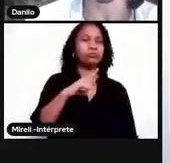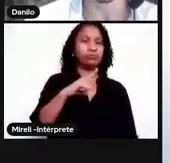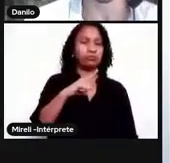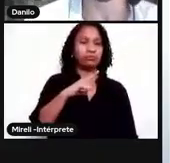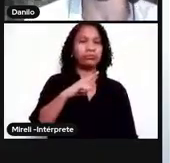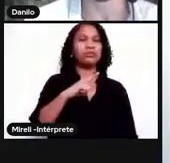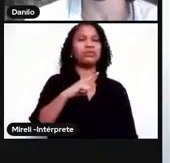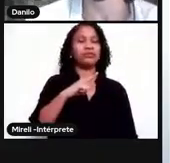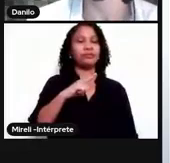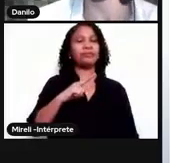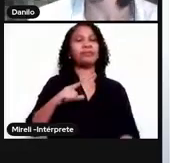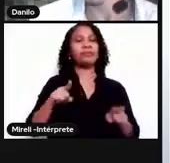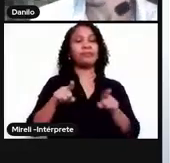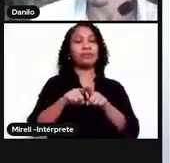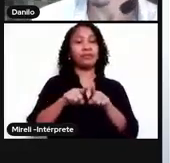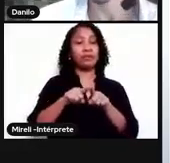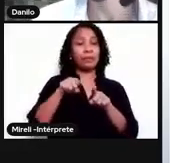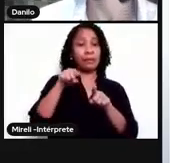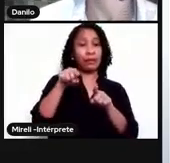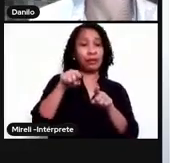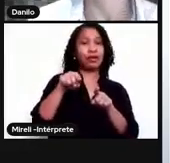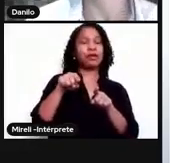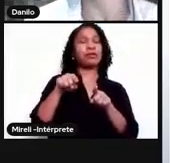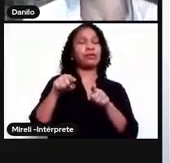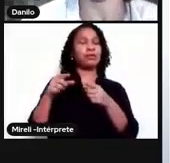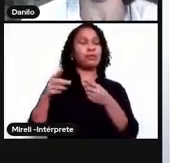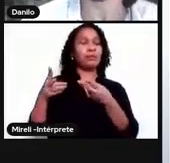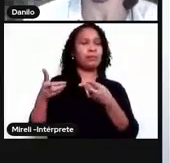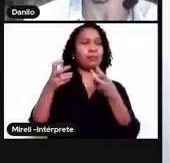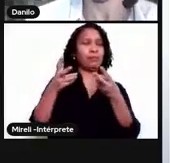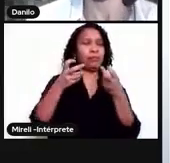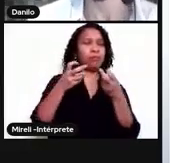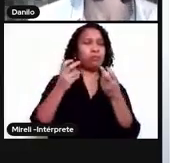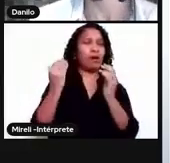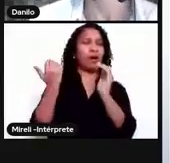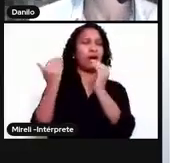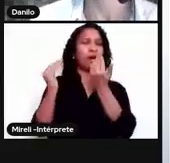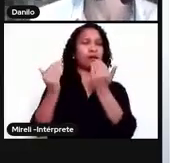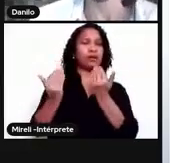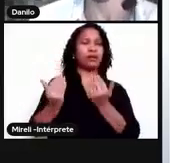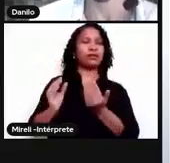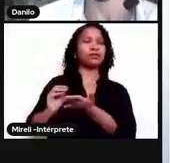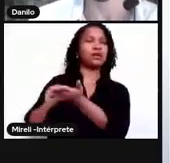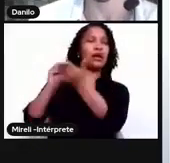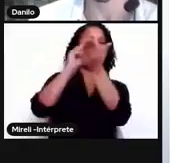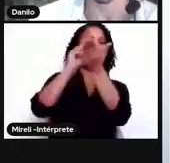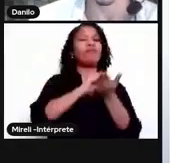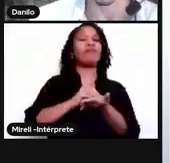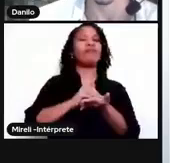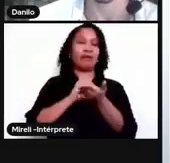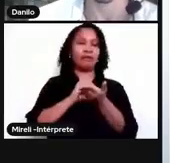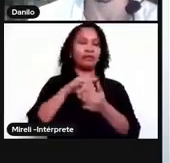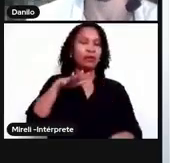um algoritmo que considera pseudo-ausência. Então, assim, ele analisa áreas onde